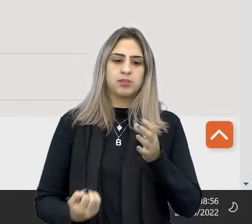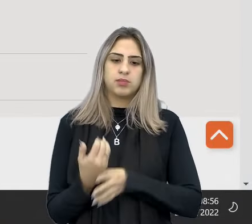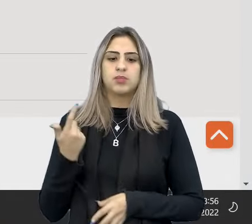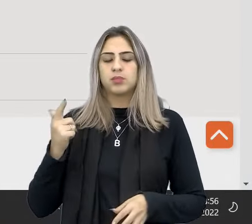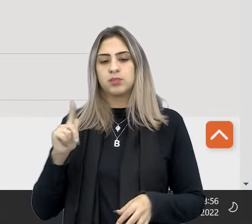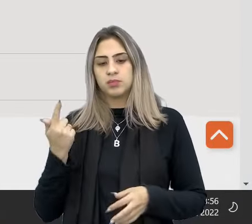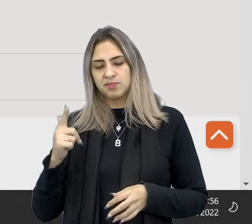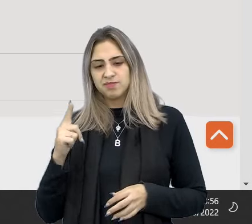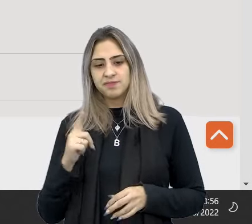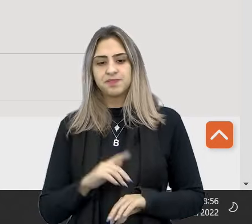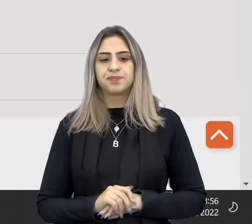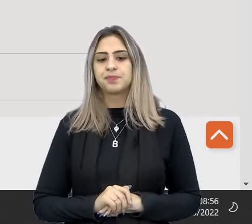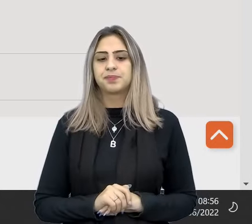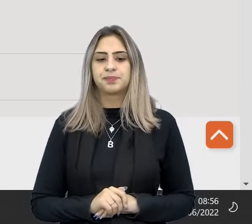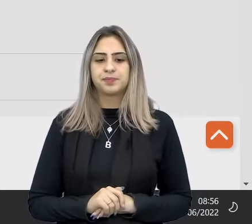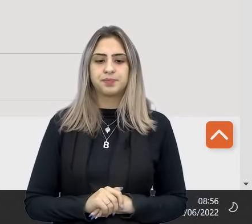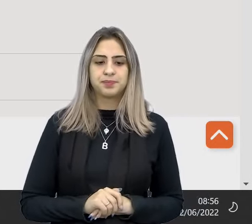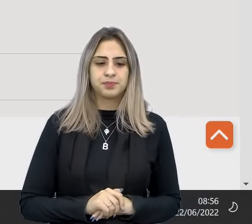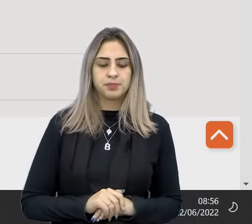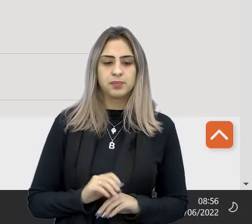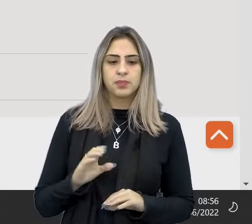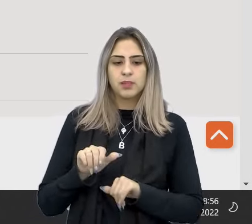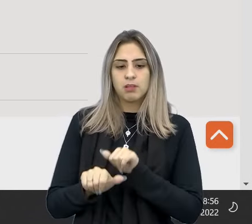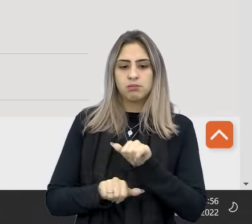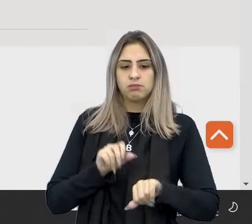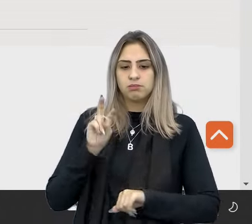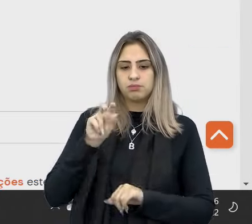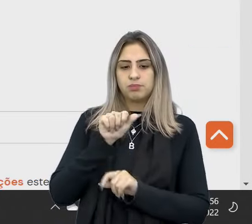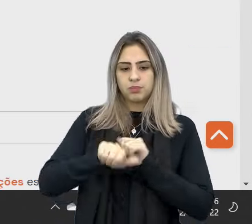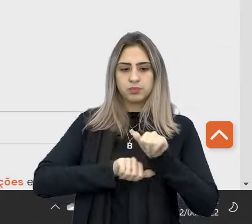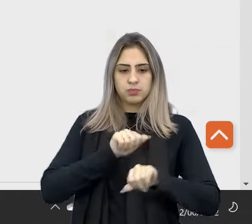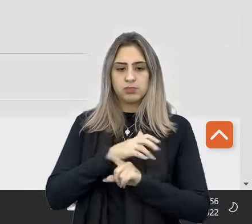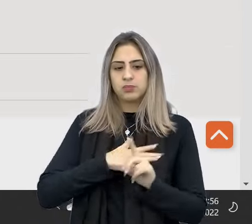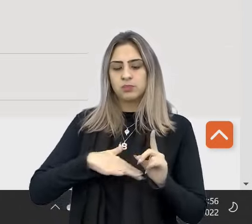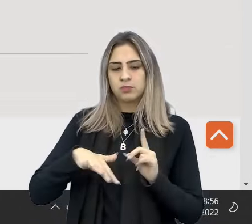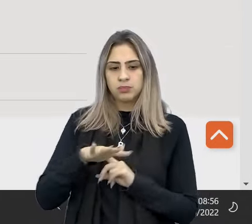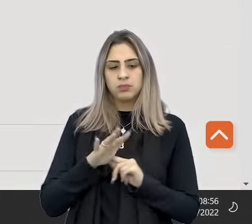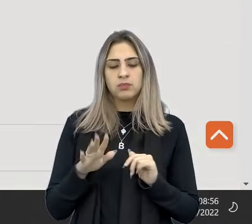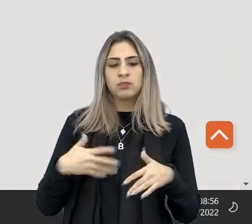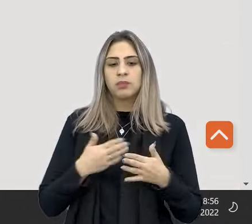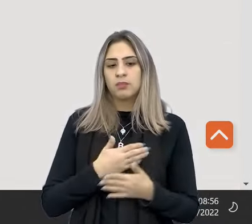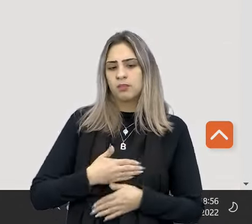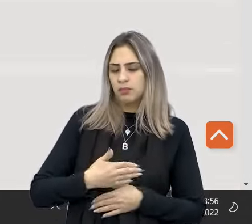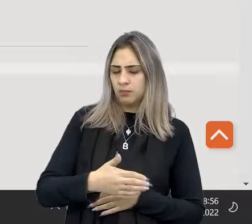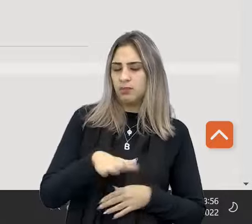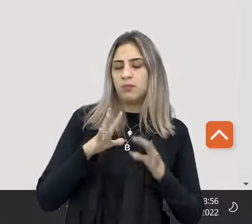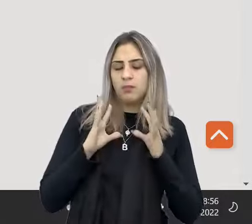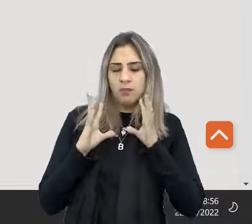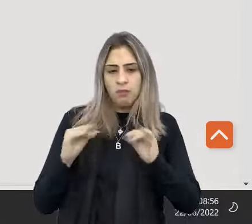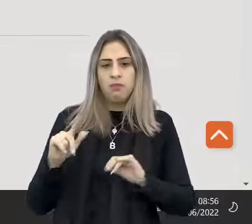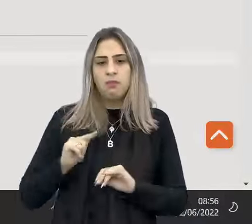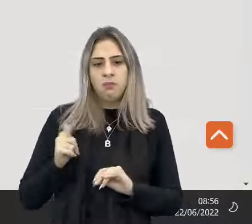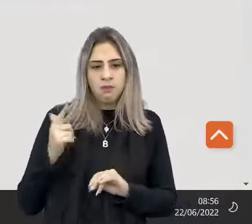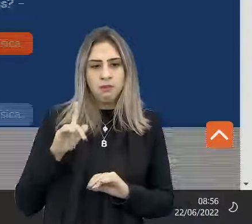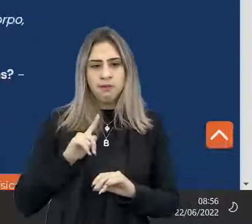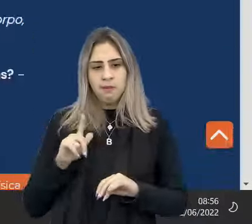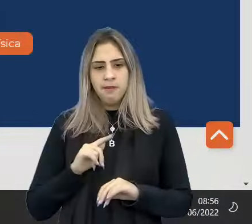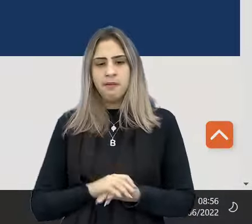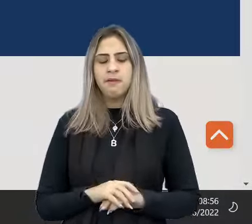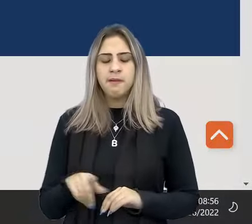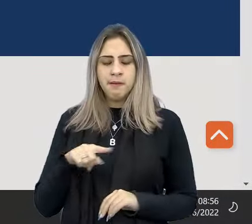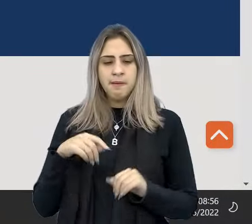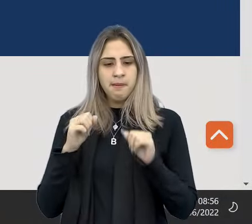componente 3, demografia, e no componente 5, mudanças sociais. E são esses. Então, assim, geografia tem esses. Aí vocês